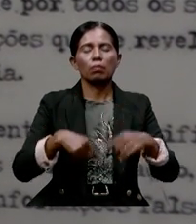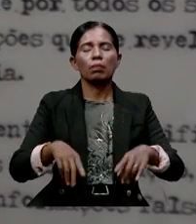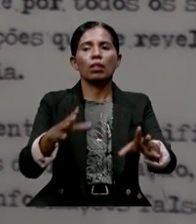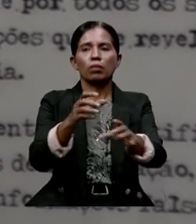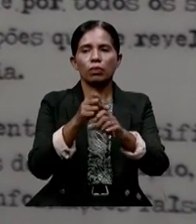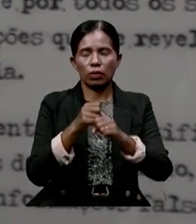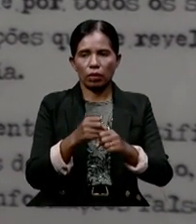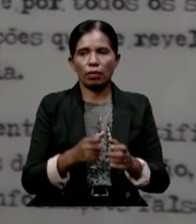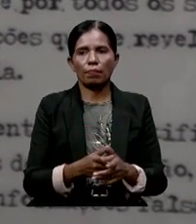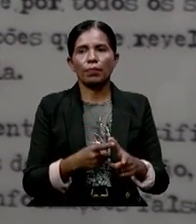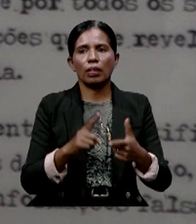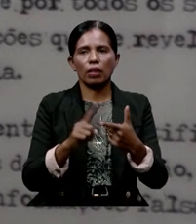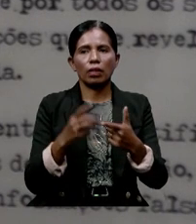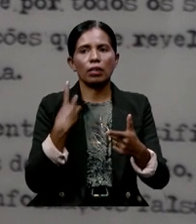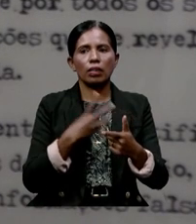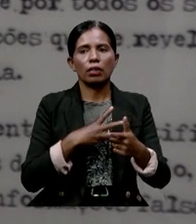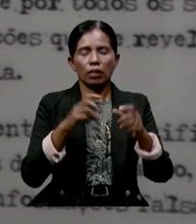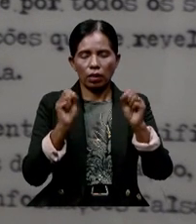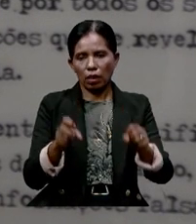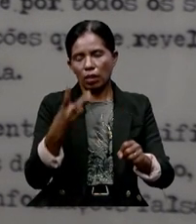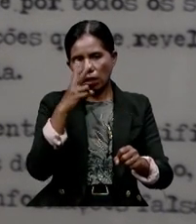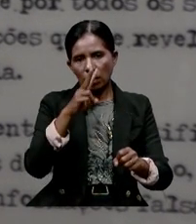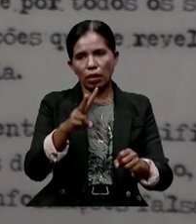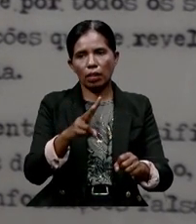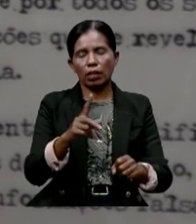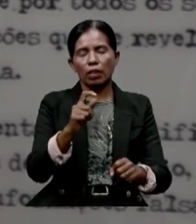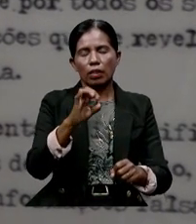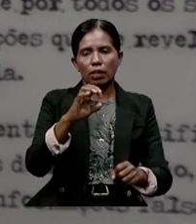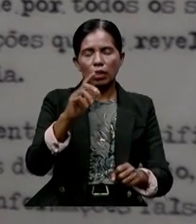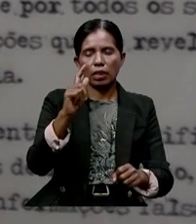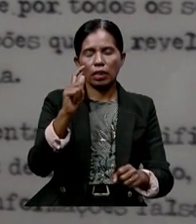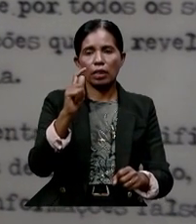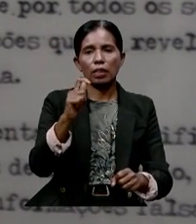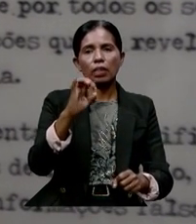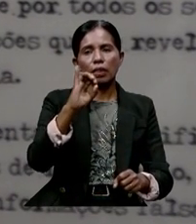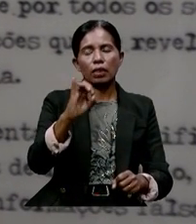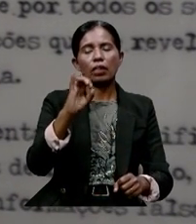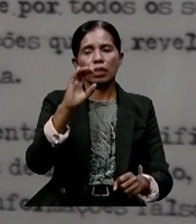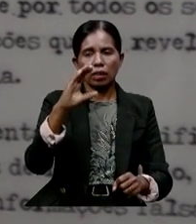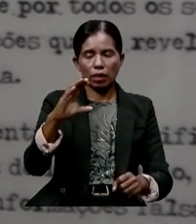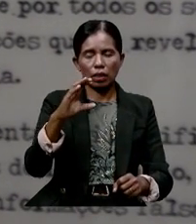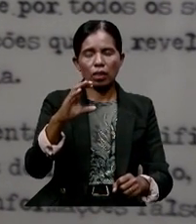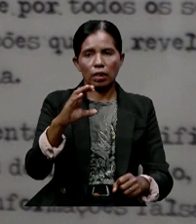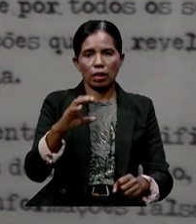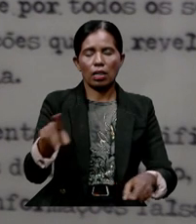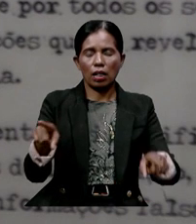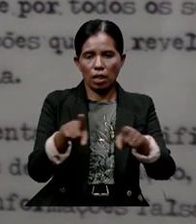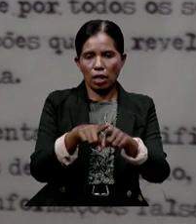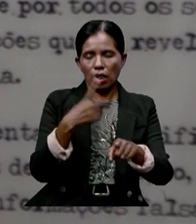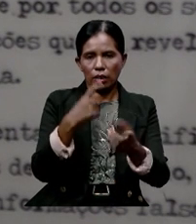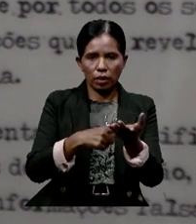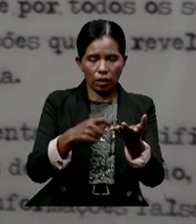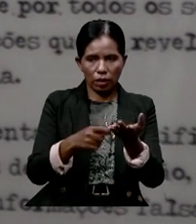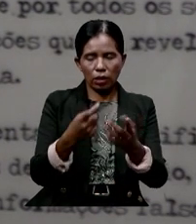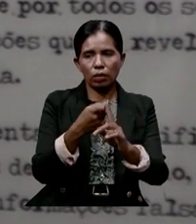denemos parte de nome que está hare tic no dar parte técnic, hein, husi